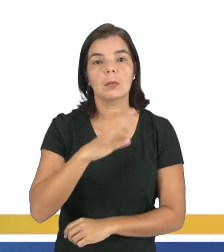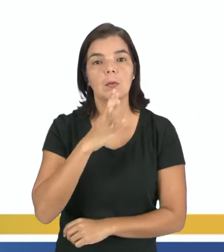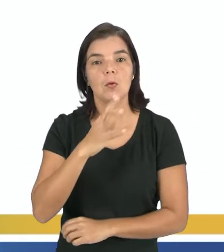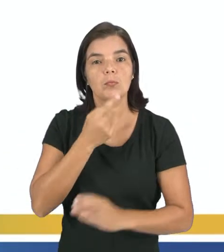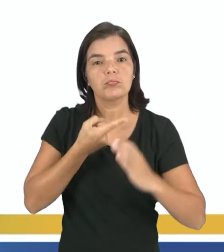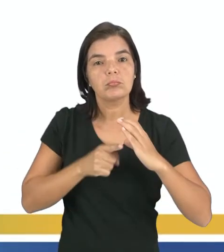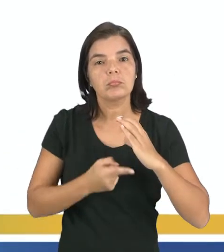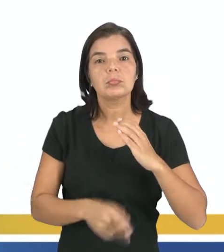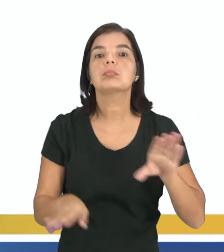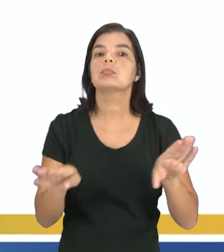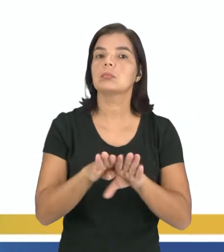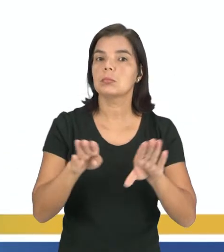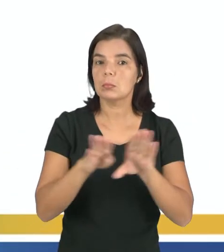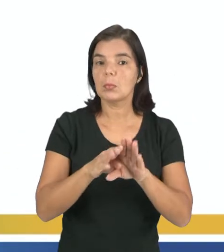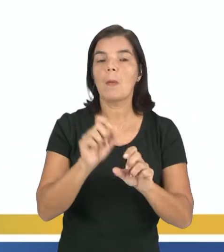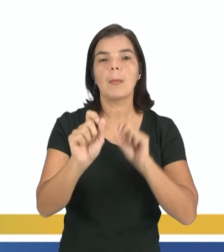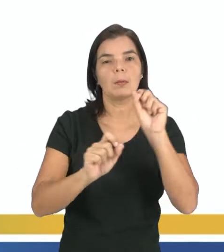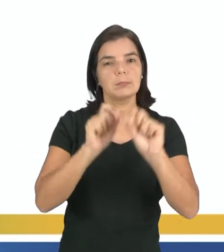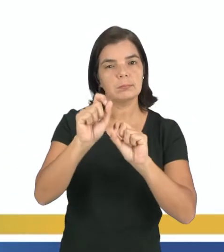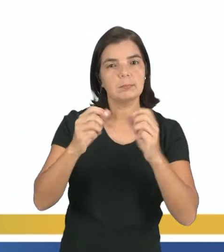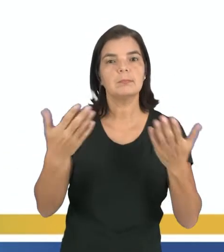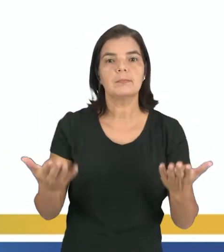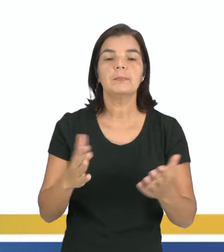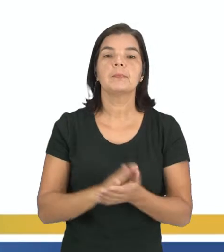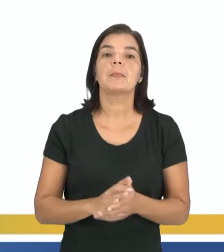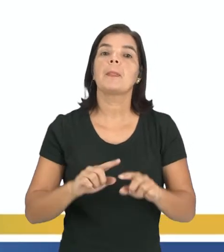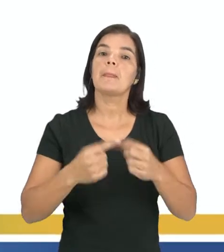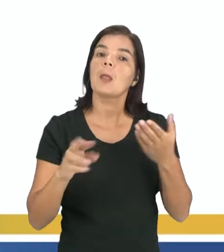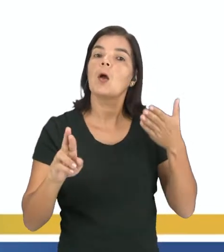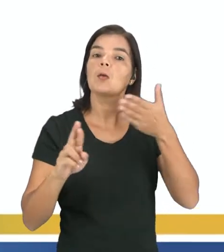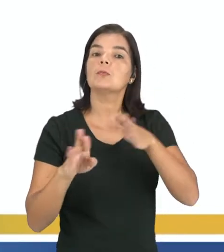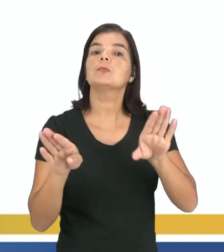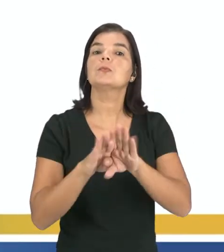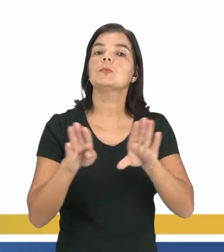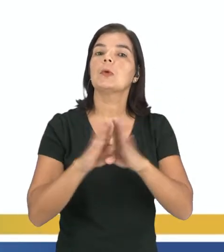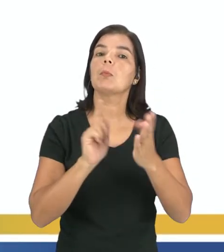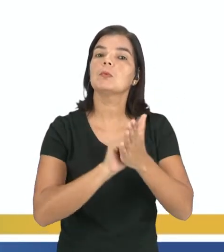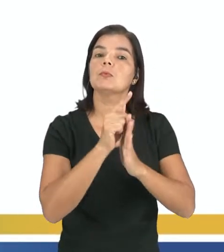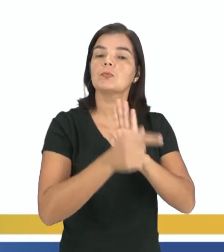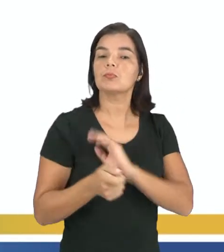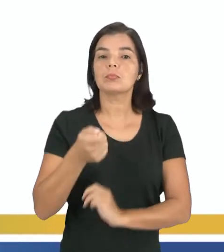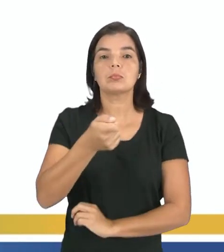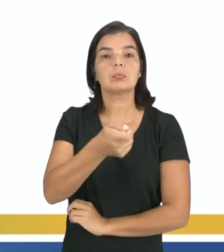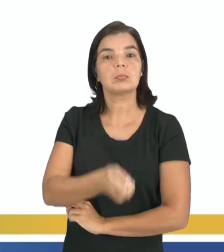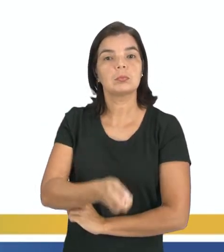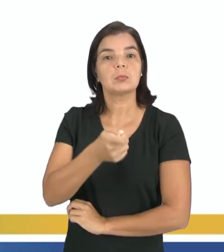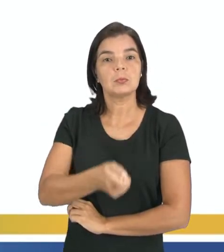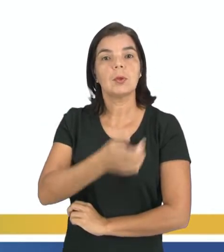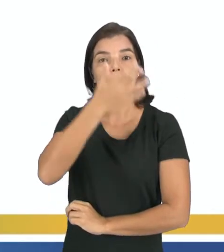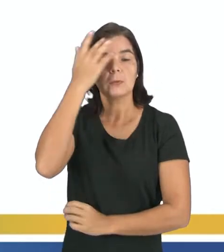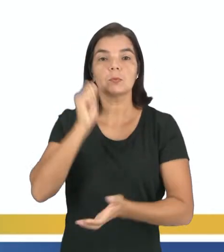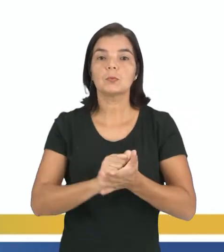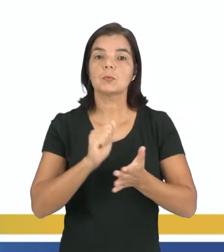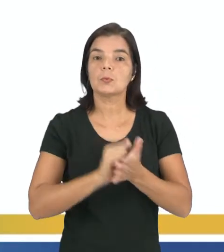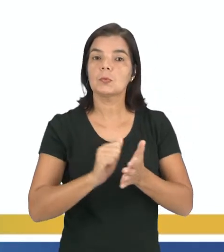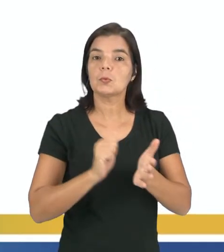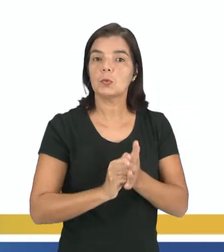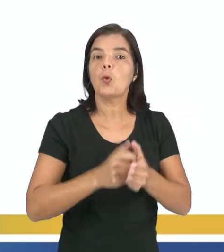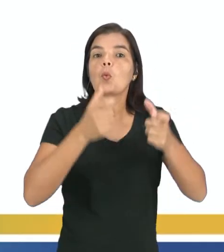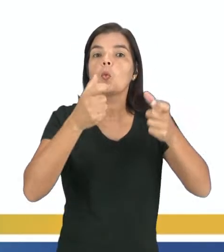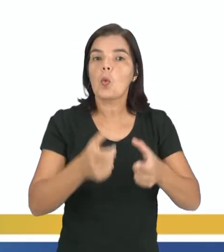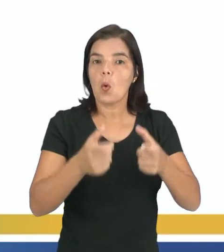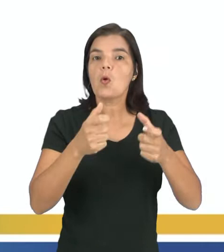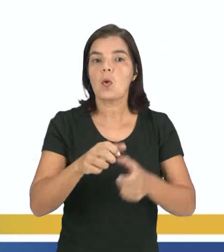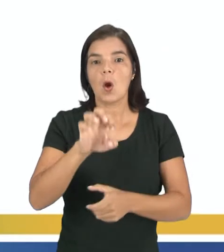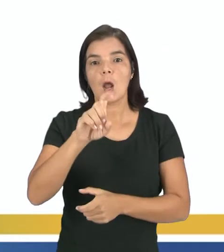se aprofunda para poder fazer a produção dele, tá? Reflete nesse gênero o posicionamento do editorial, né? Não seria o posicionamento